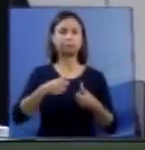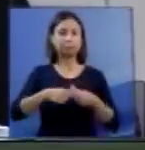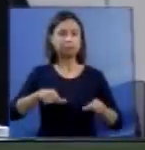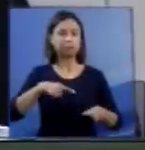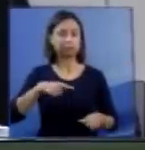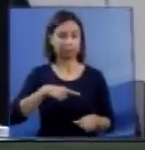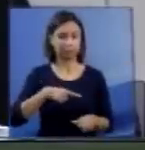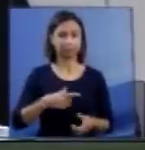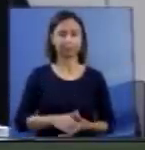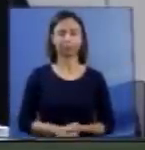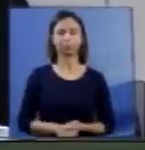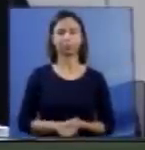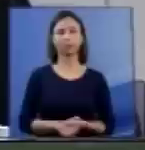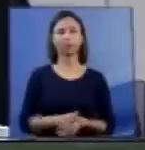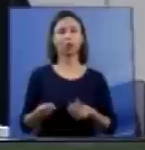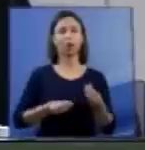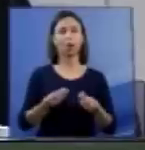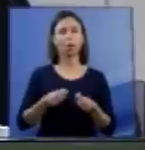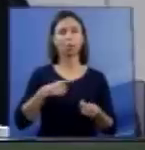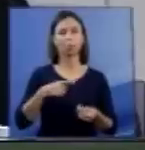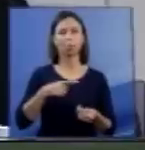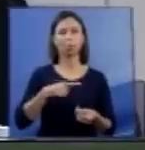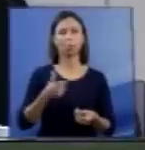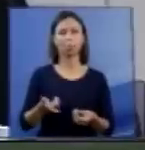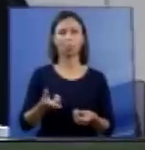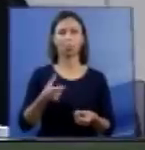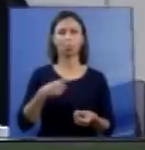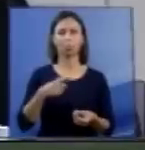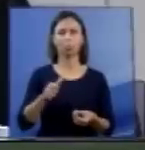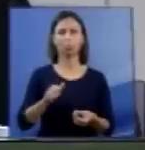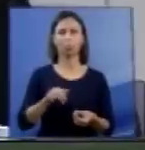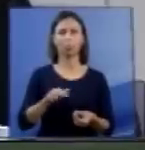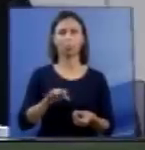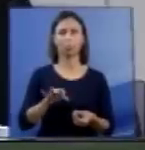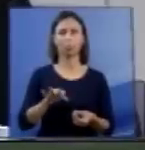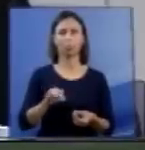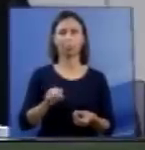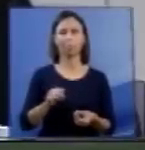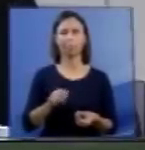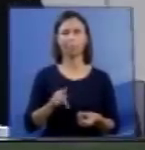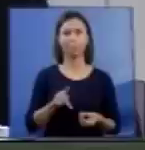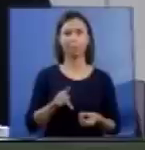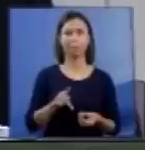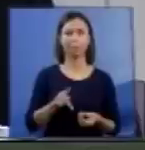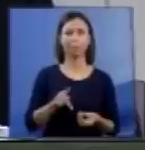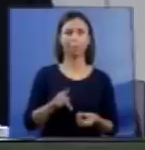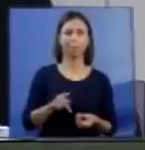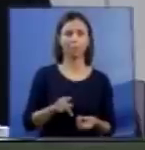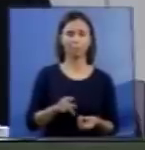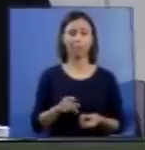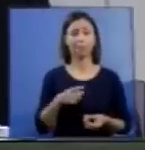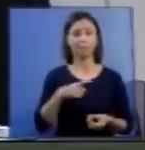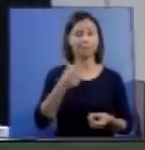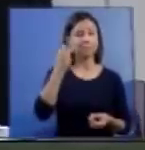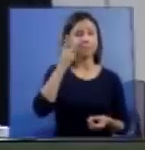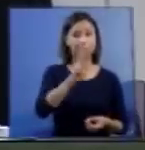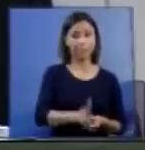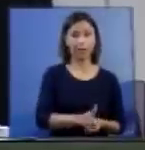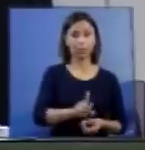permanecido quanto ao que versado pelo padre luí Antônio Bento